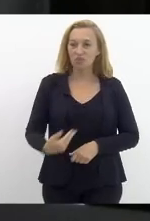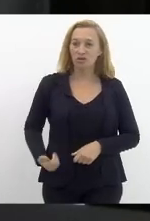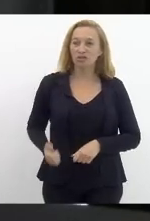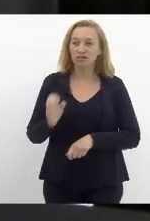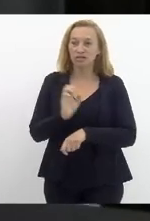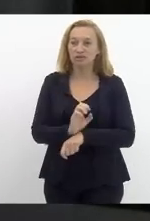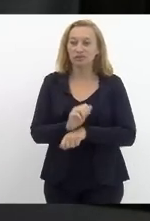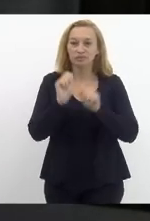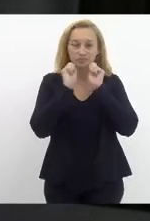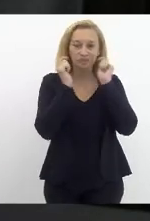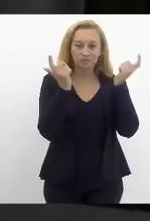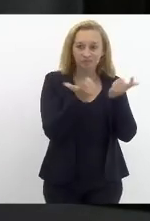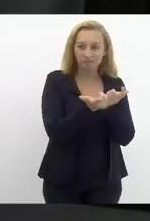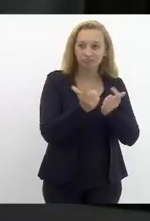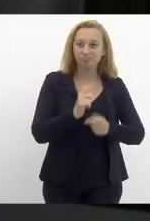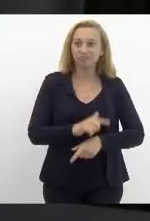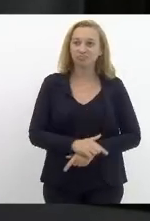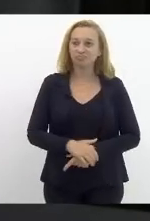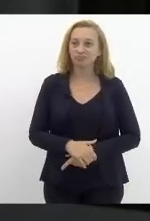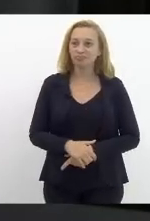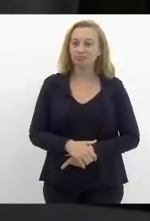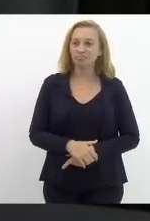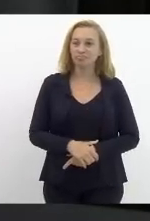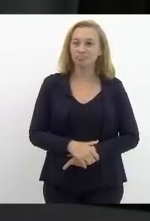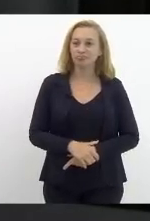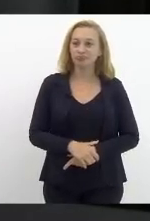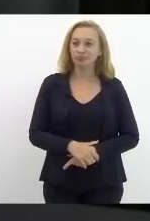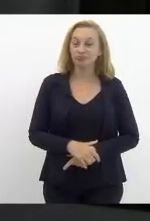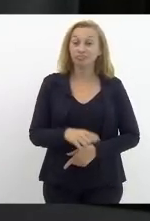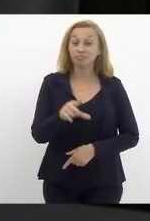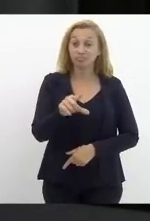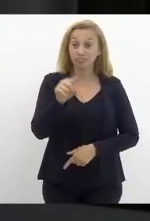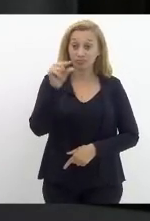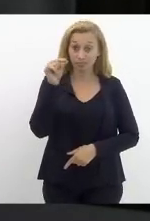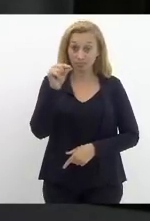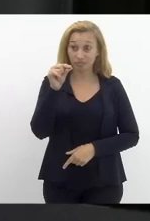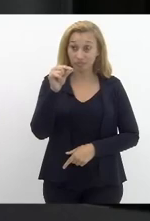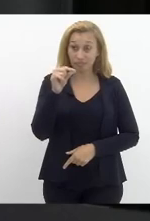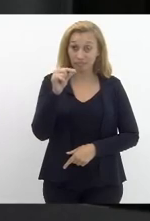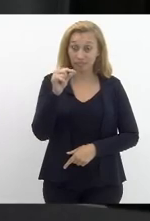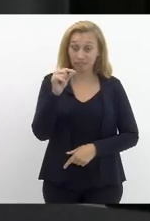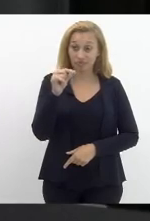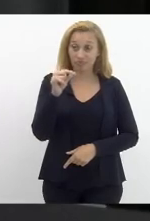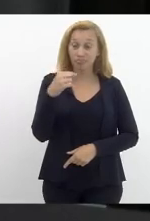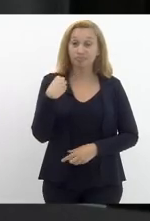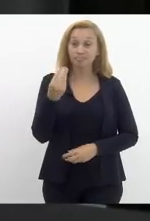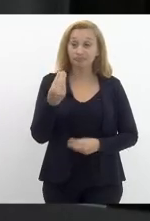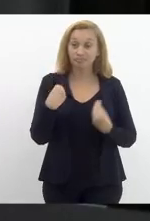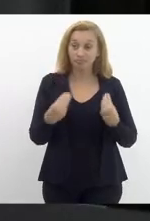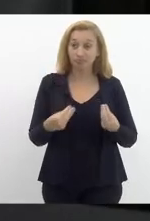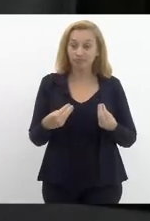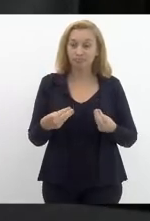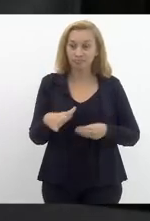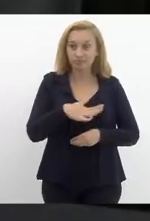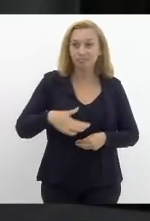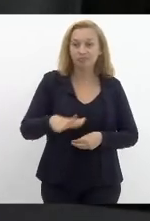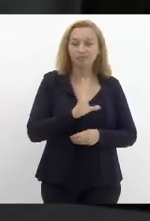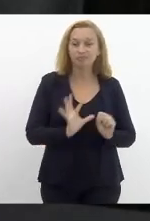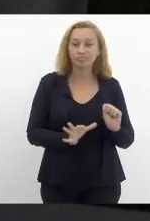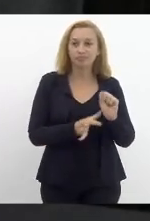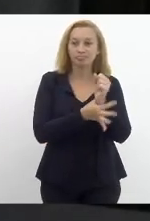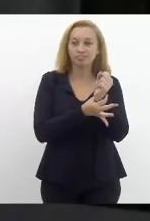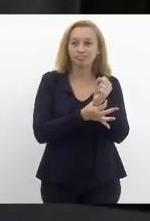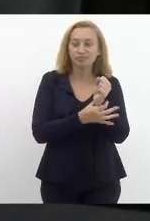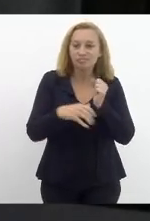Assembleia Legislativa estão sendo decisivos para que a área de segurança como um